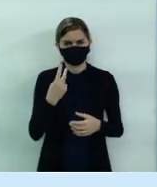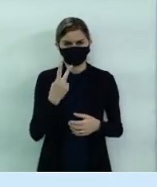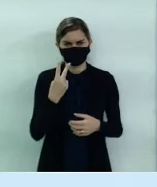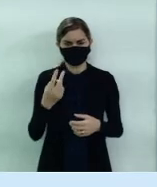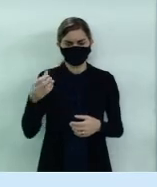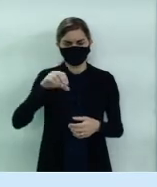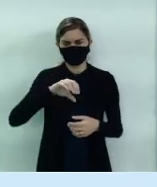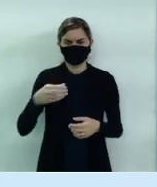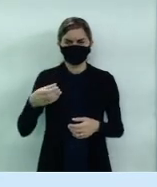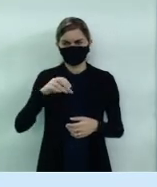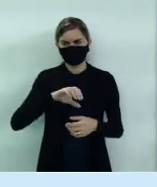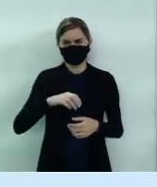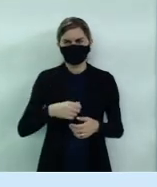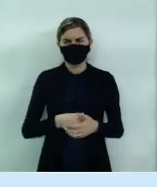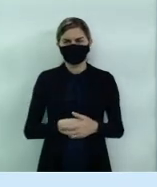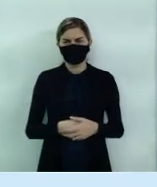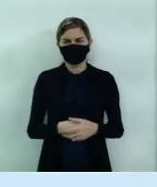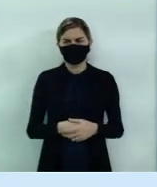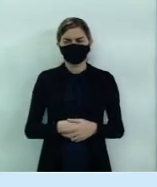Ok.